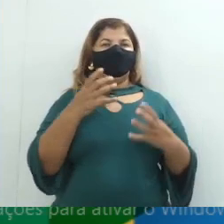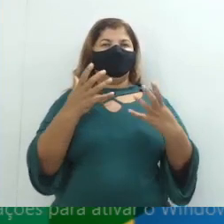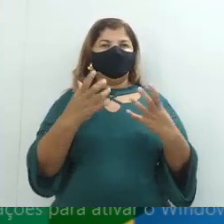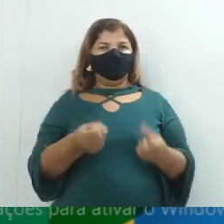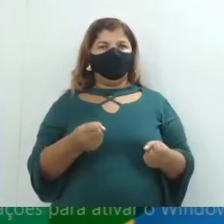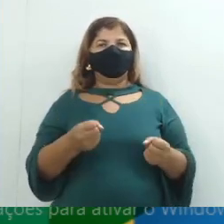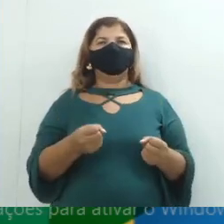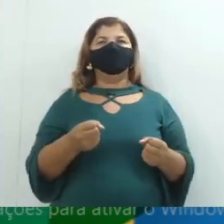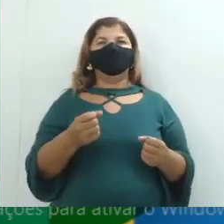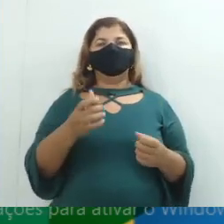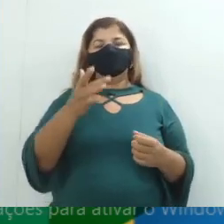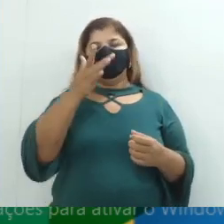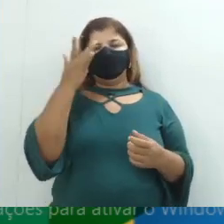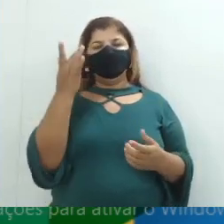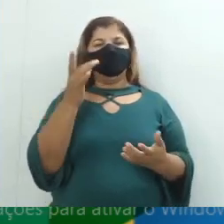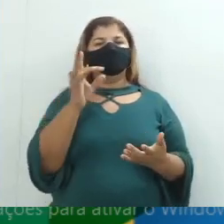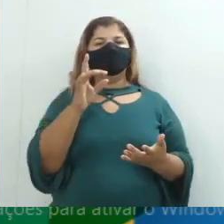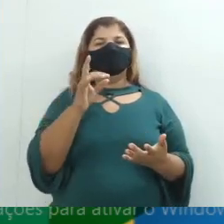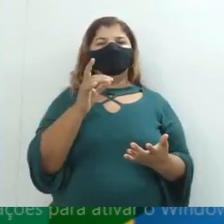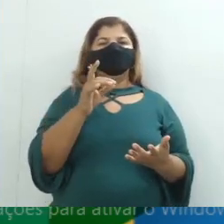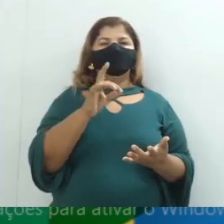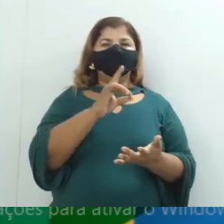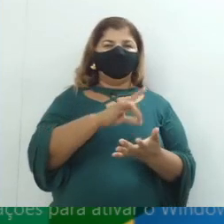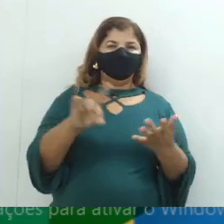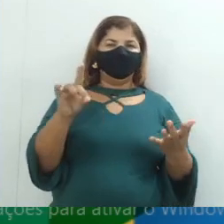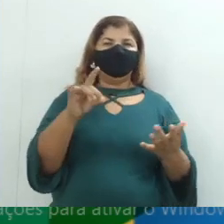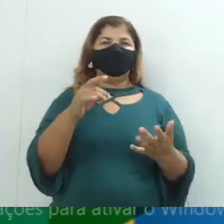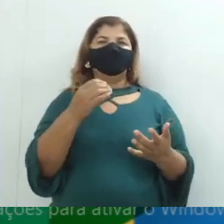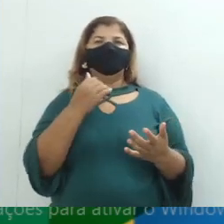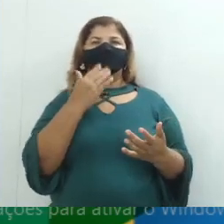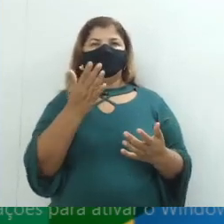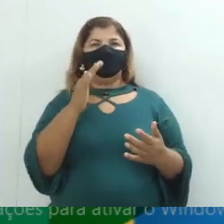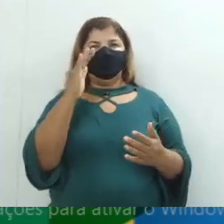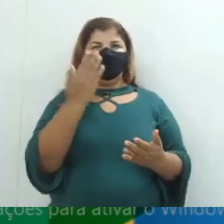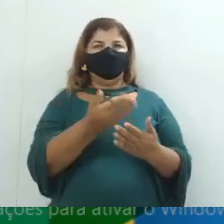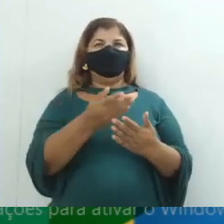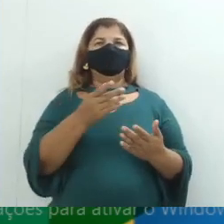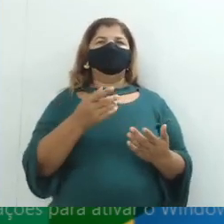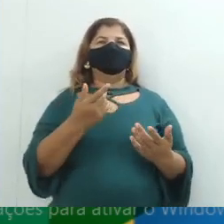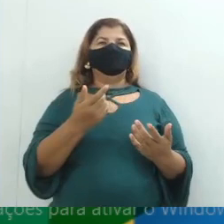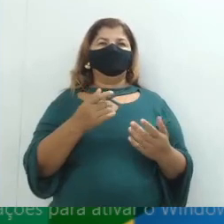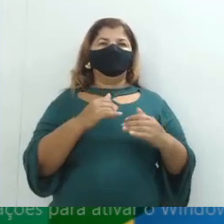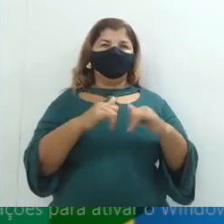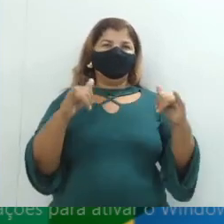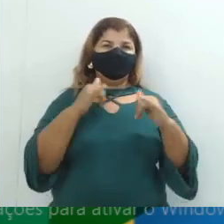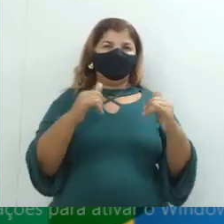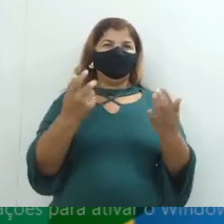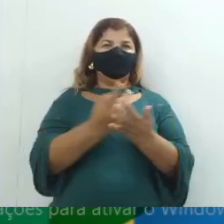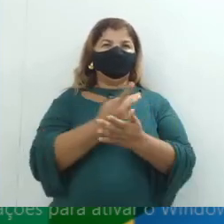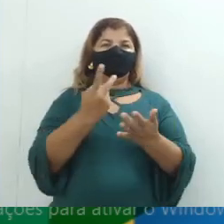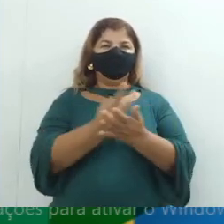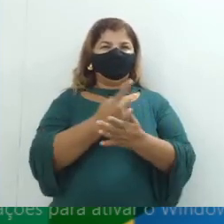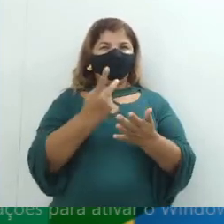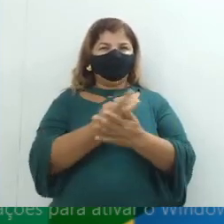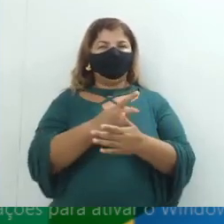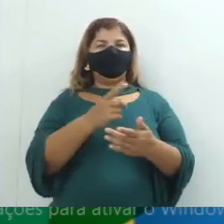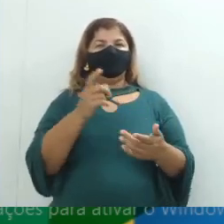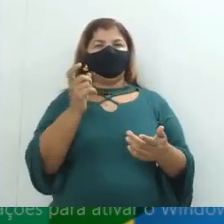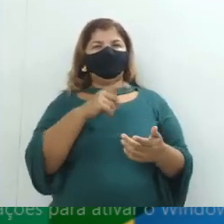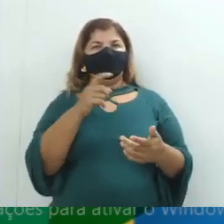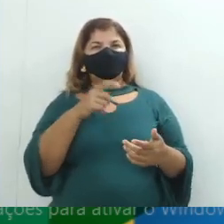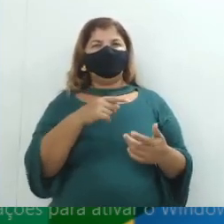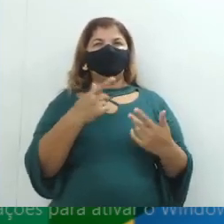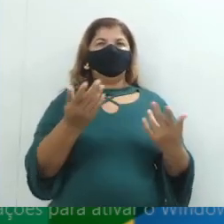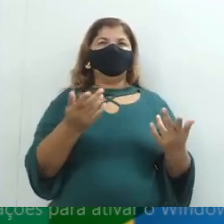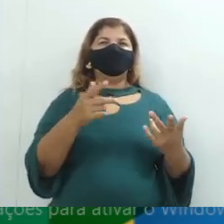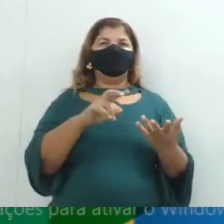os hereges e os inimigos de semear continuamente os seus erros e heresias no campo da cristandade, com tantos e